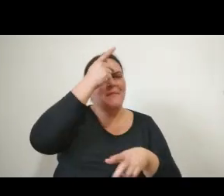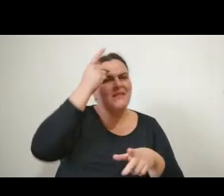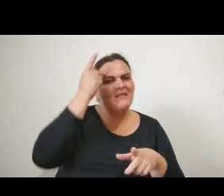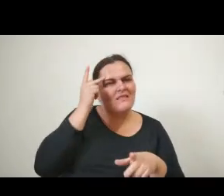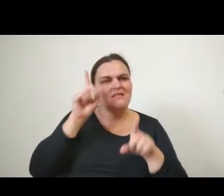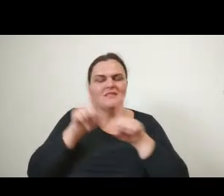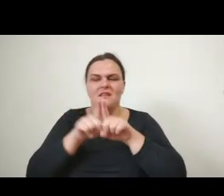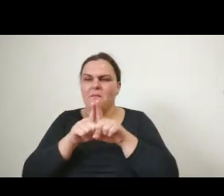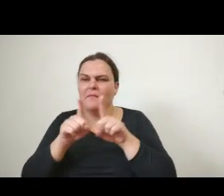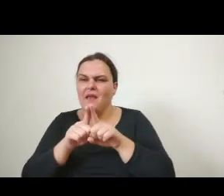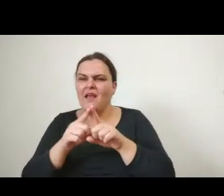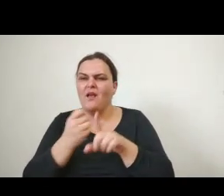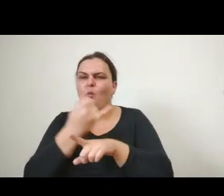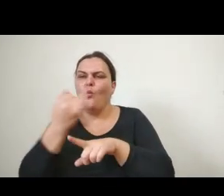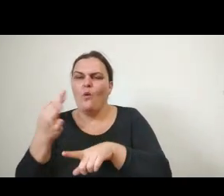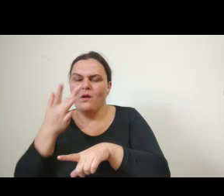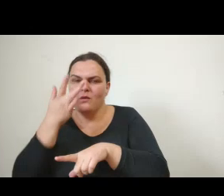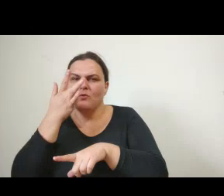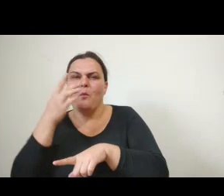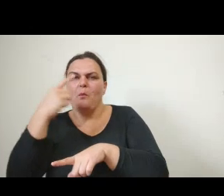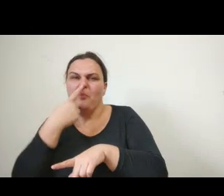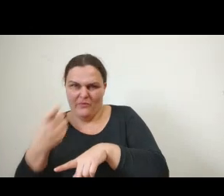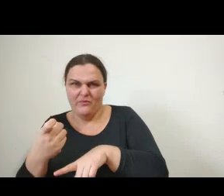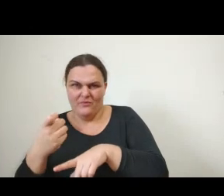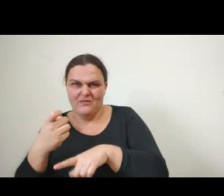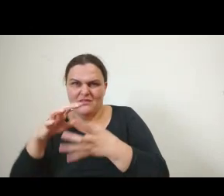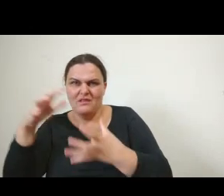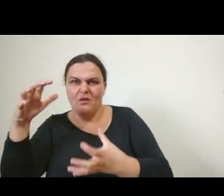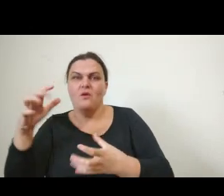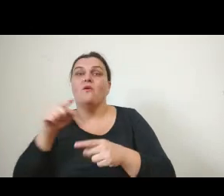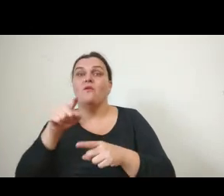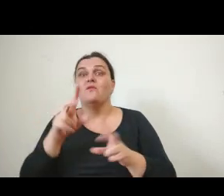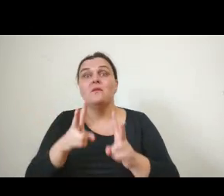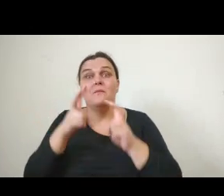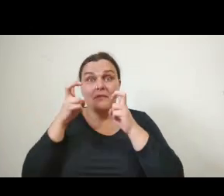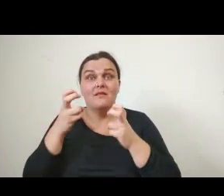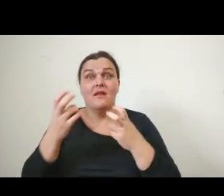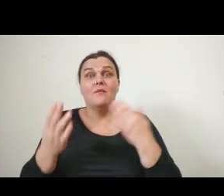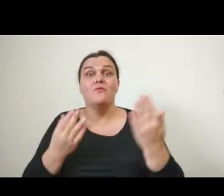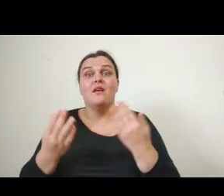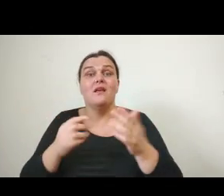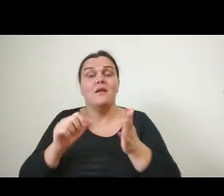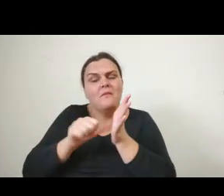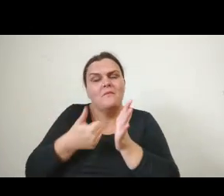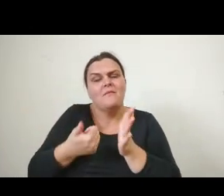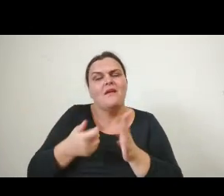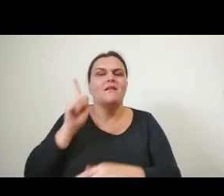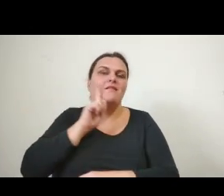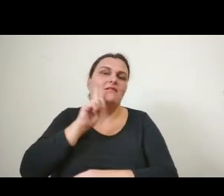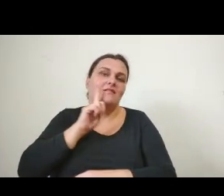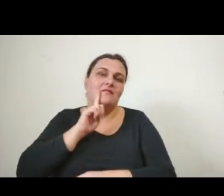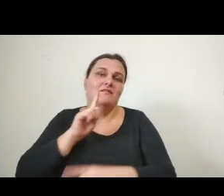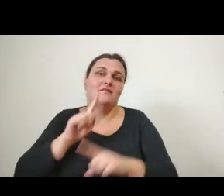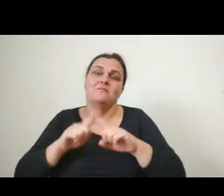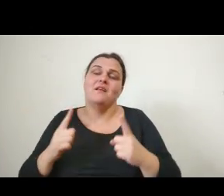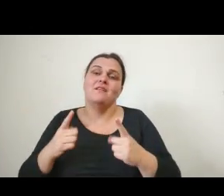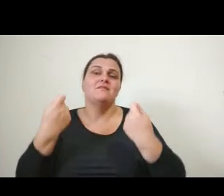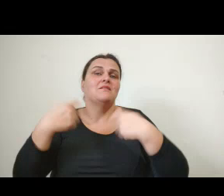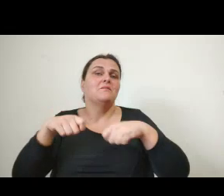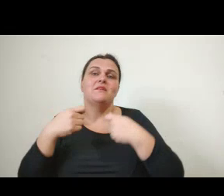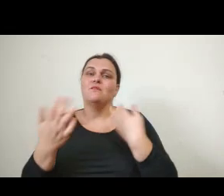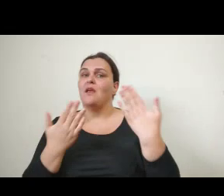que notar essa grande quantidade, né, de CO2 emitido pela China. E, além disso, né, chama a atenção também,